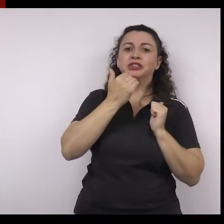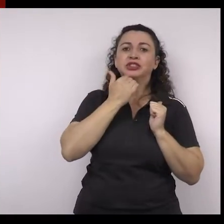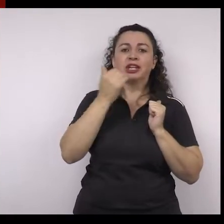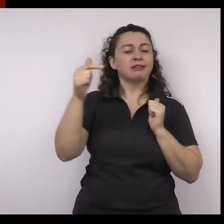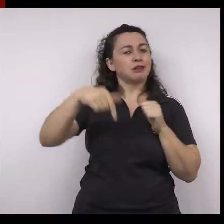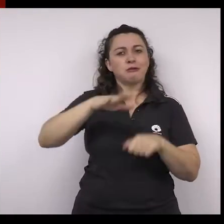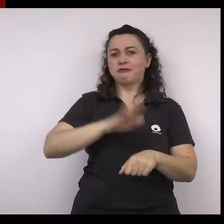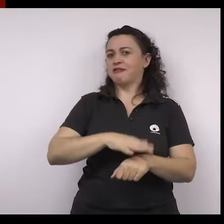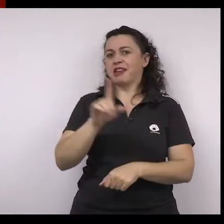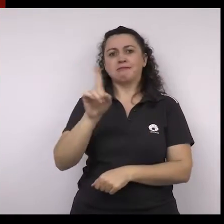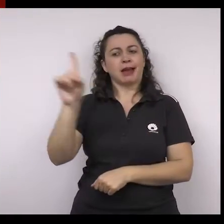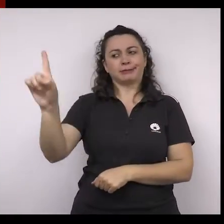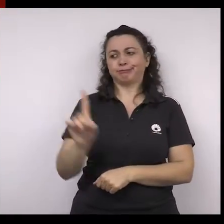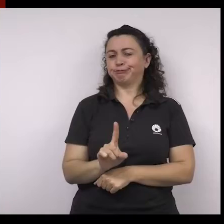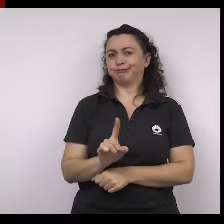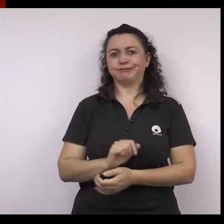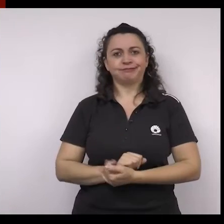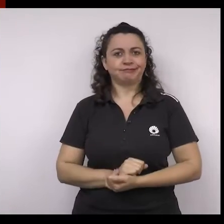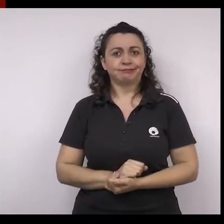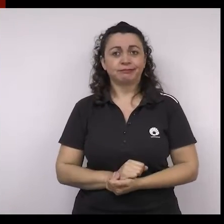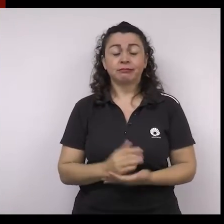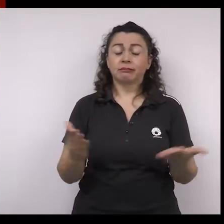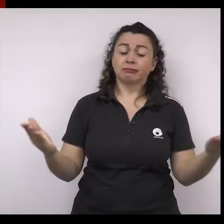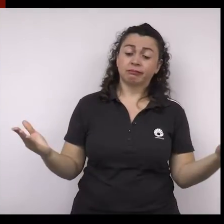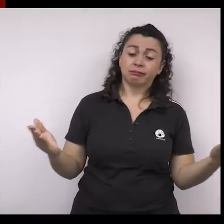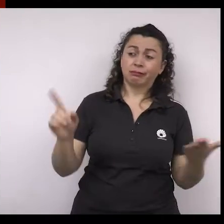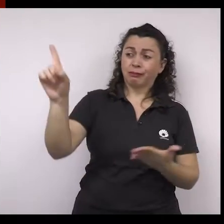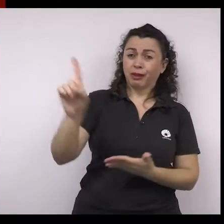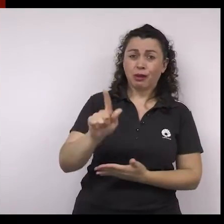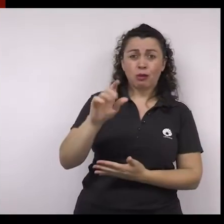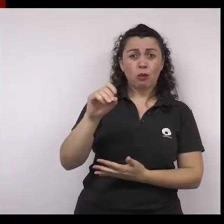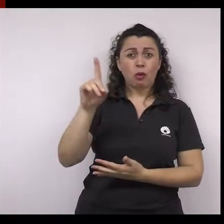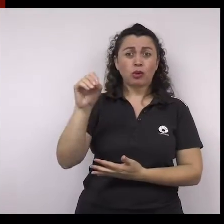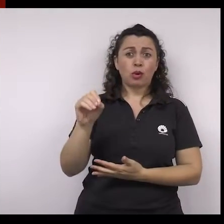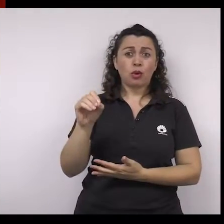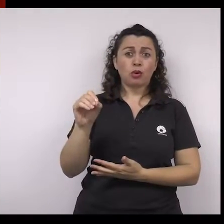não vem mais. Godot!